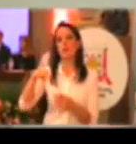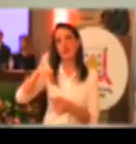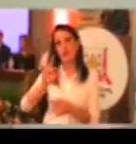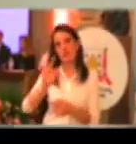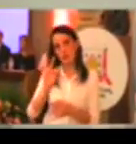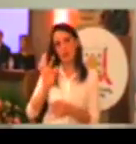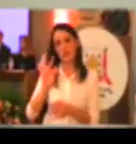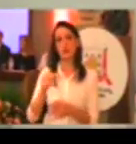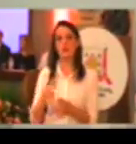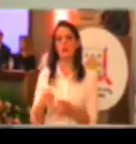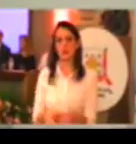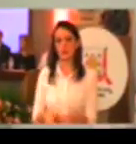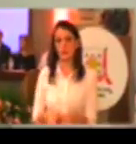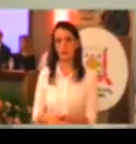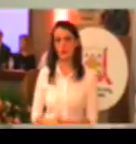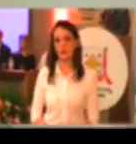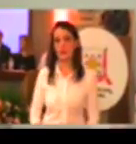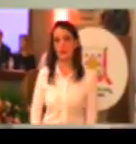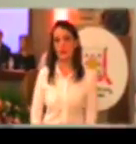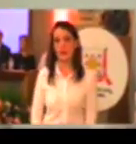Morro da Fumaça,